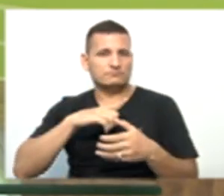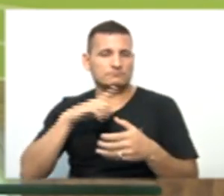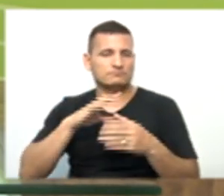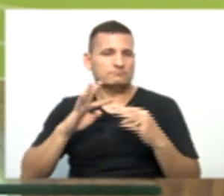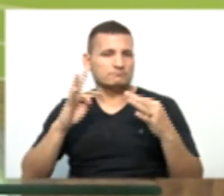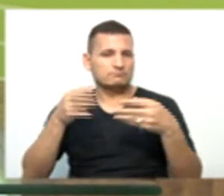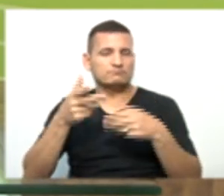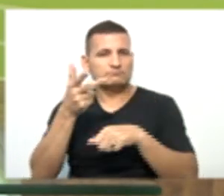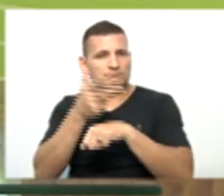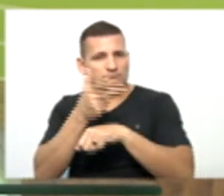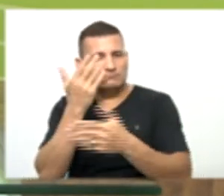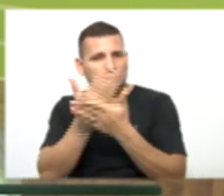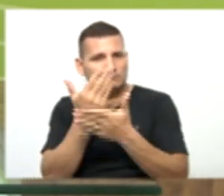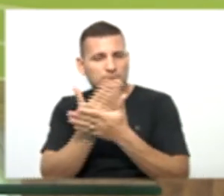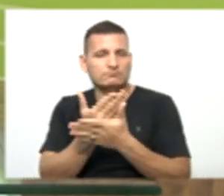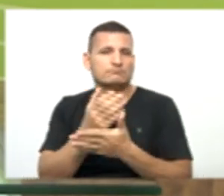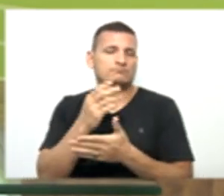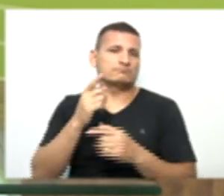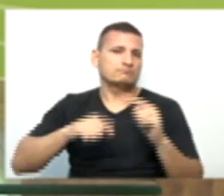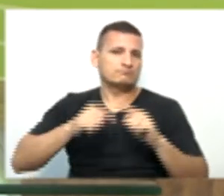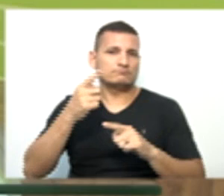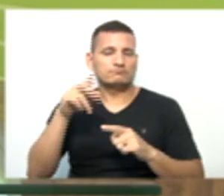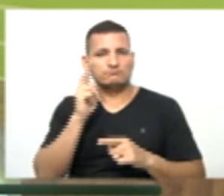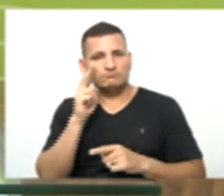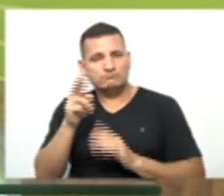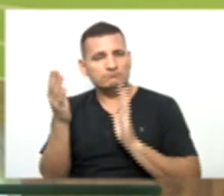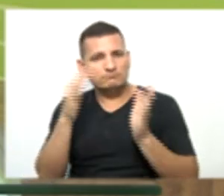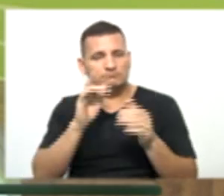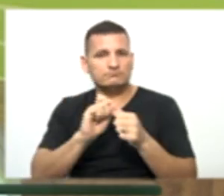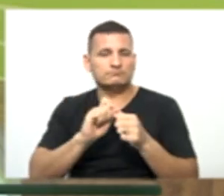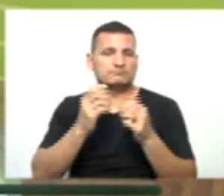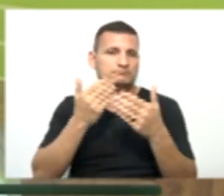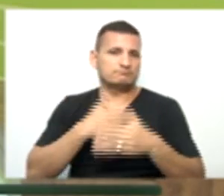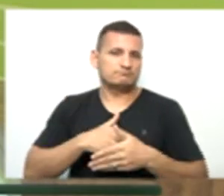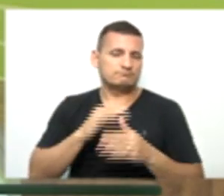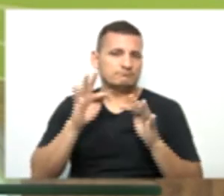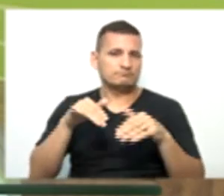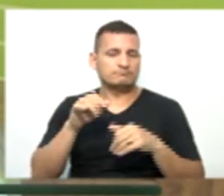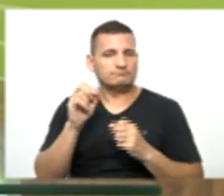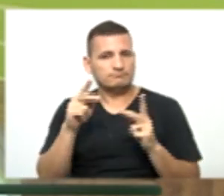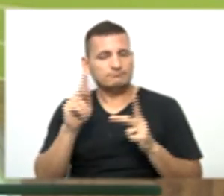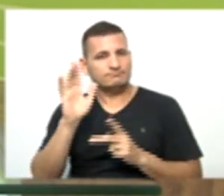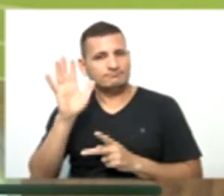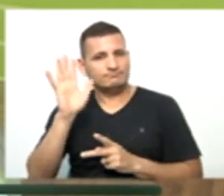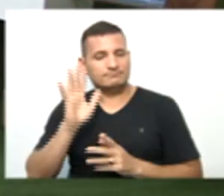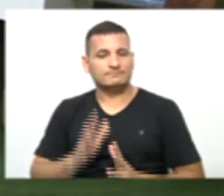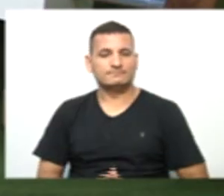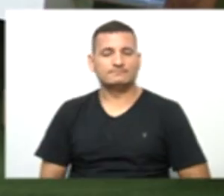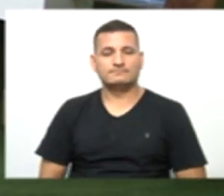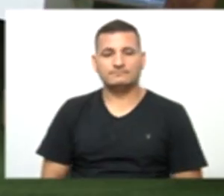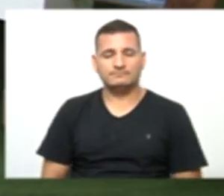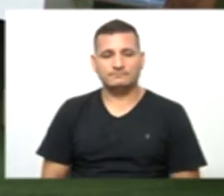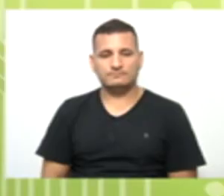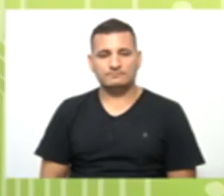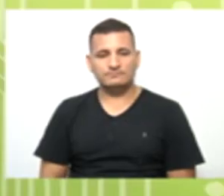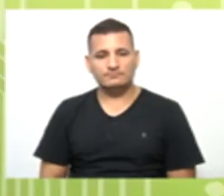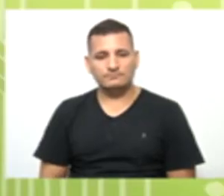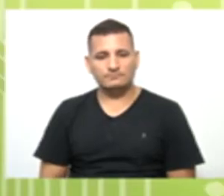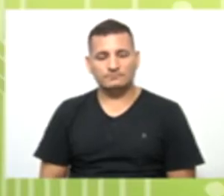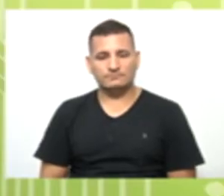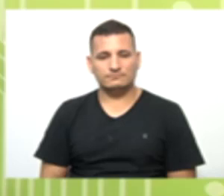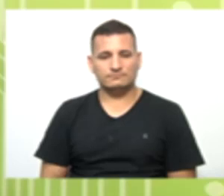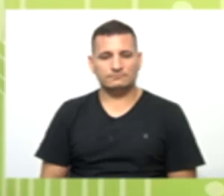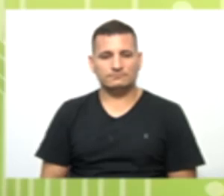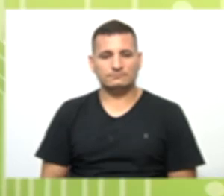as videoaulas, vocês poderão rever para estar fazendo o exame final, ok? Até a próxima aula. A gente quer, né,